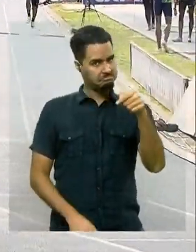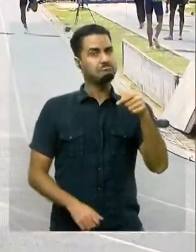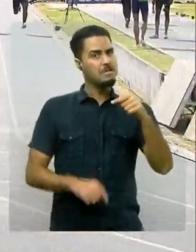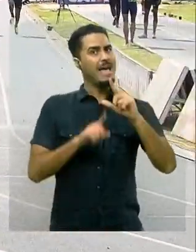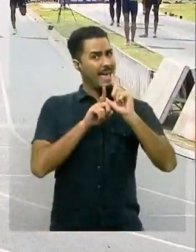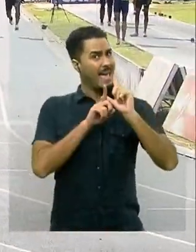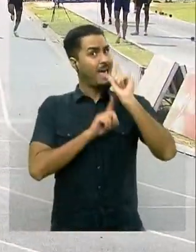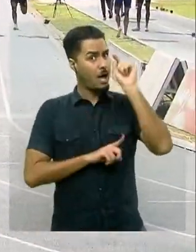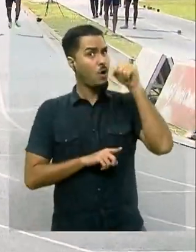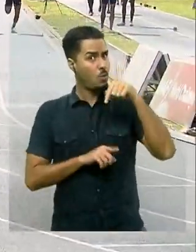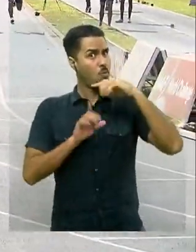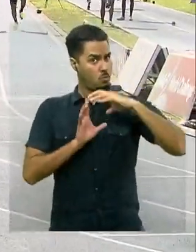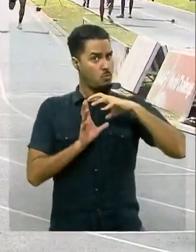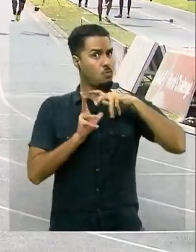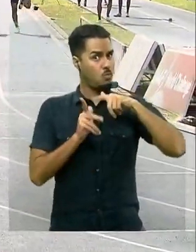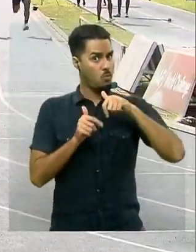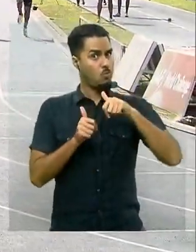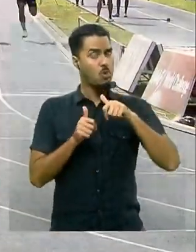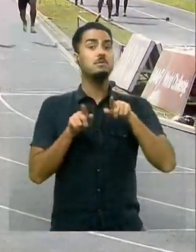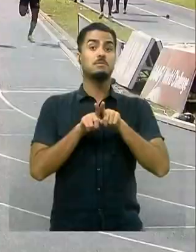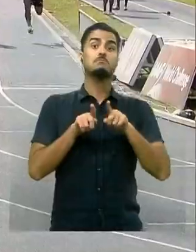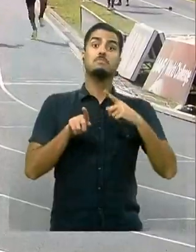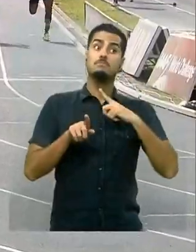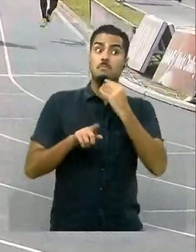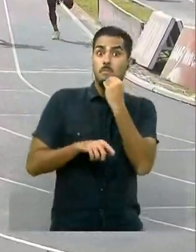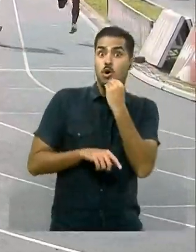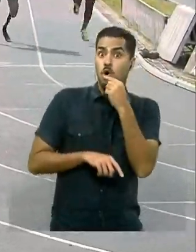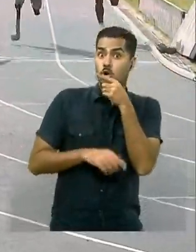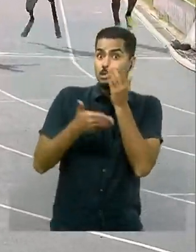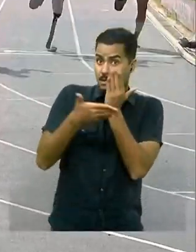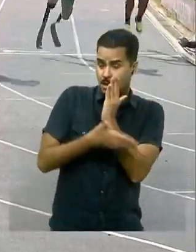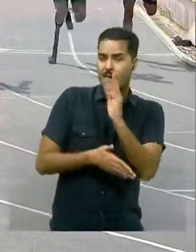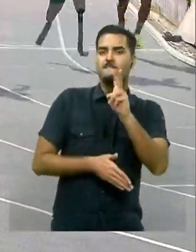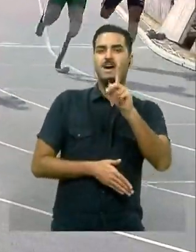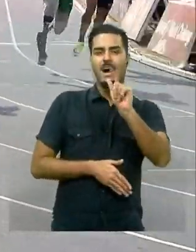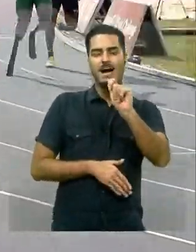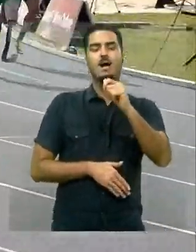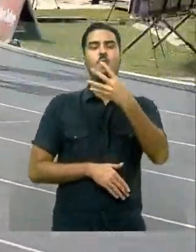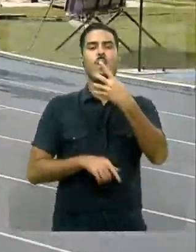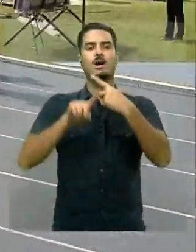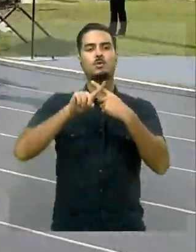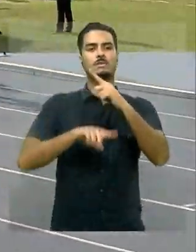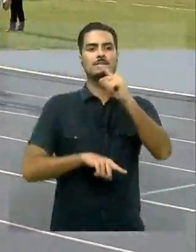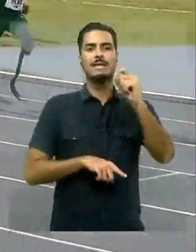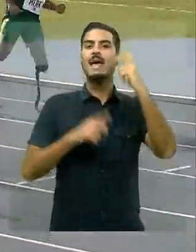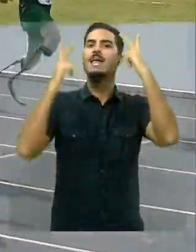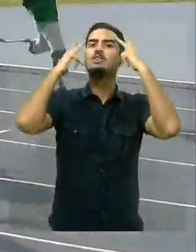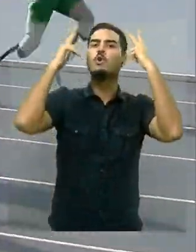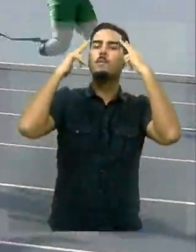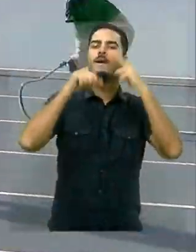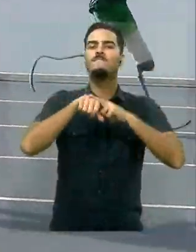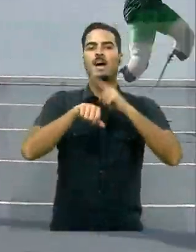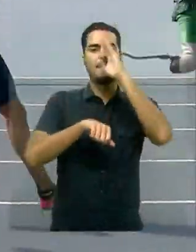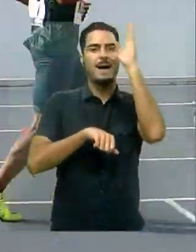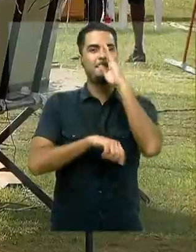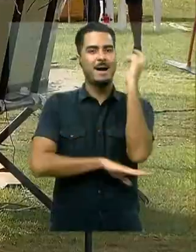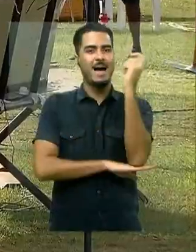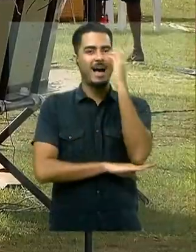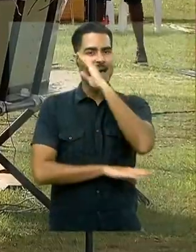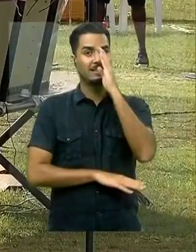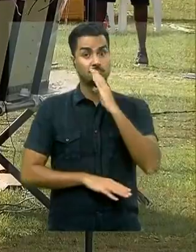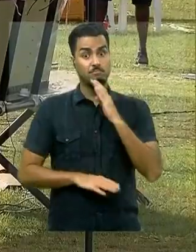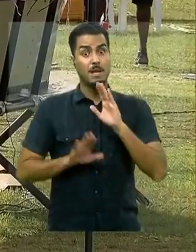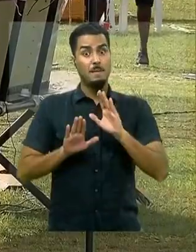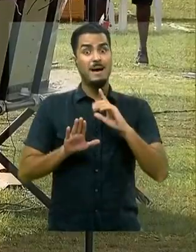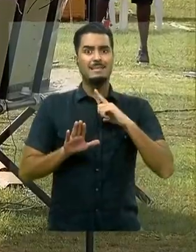Marca recorde mundial e postulante a uma vaga no 4x100 convencional verde-amarelo. Mas o